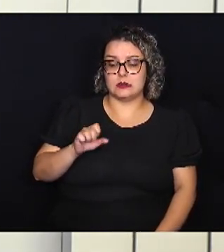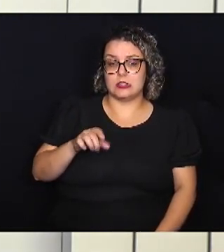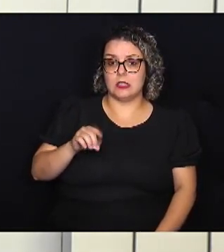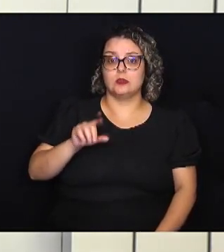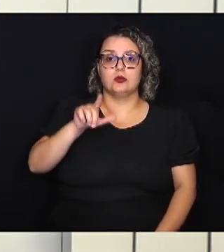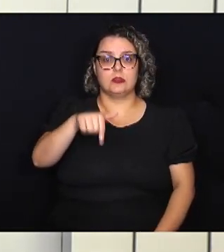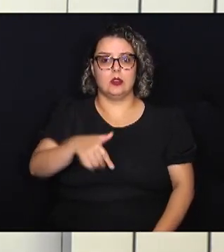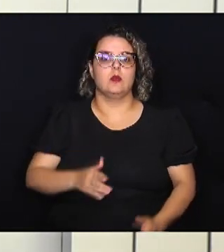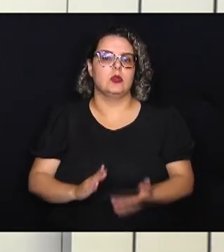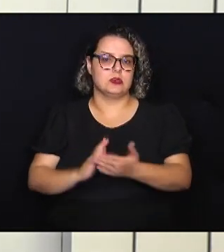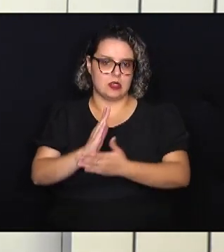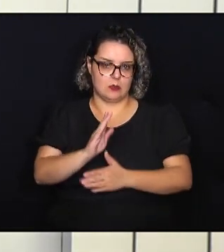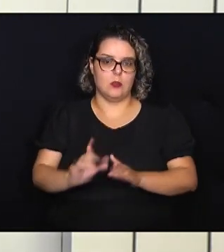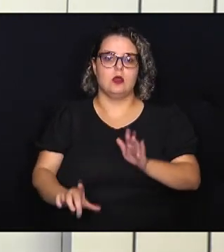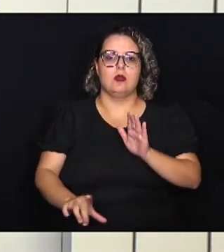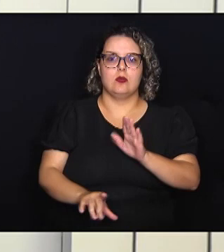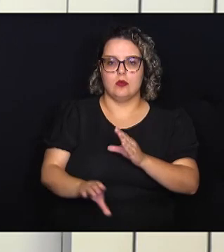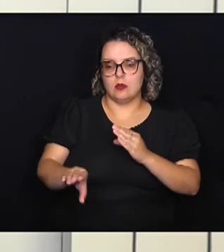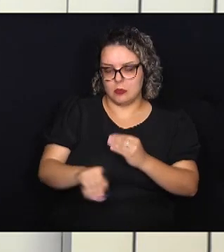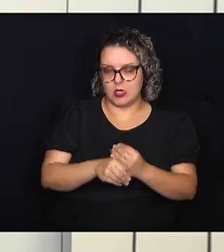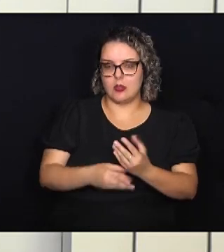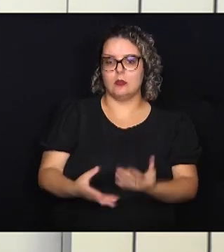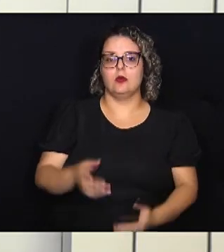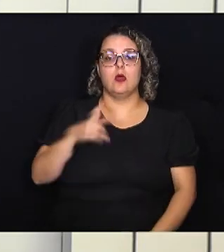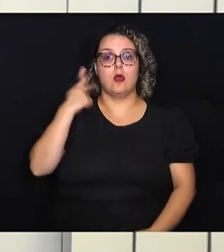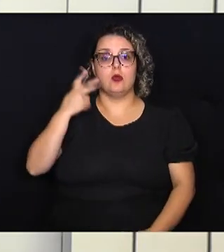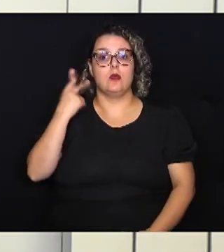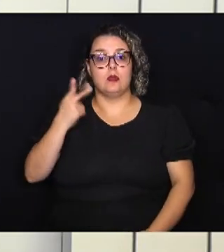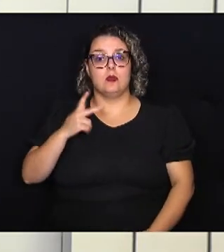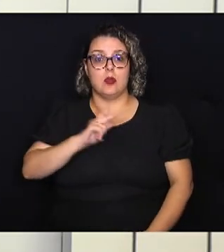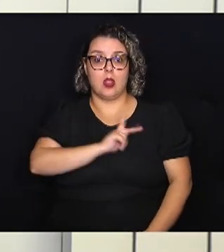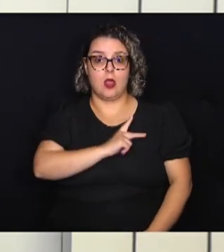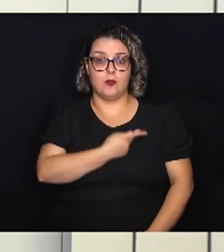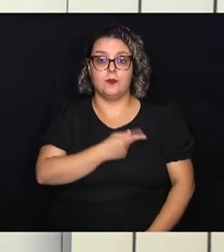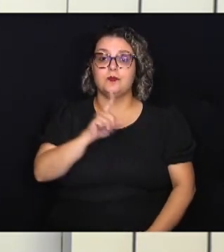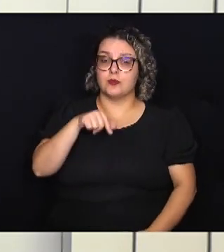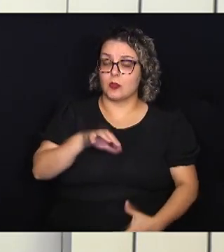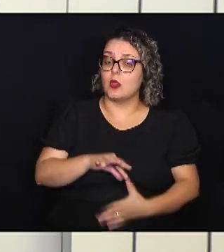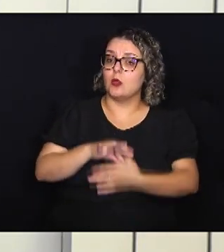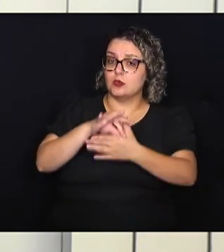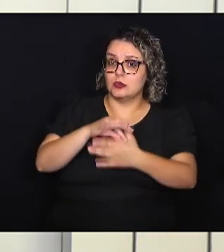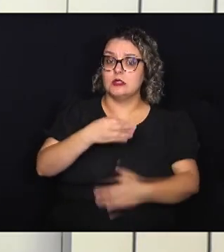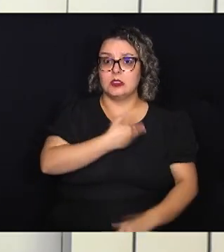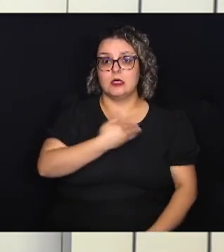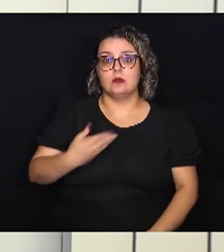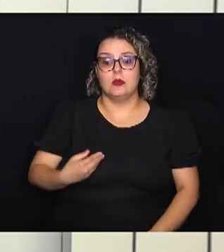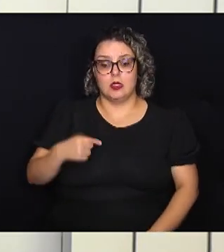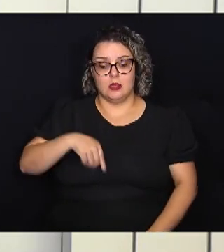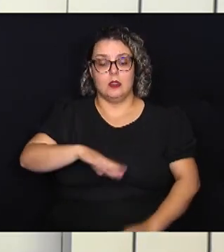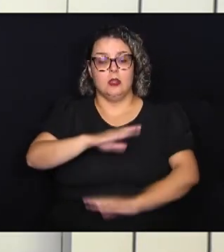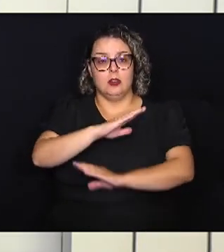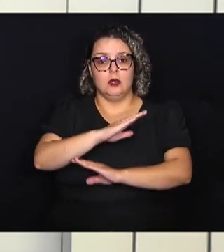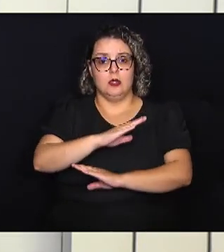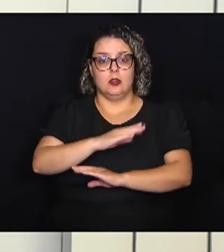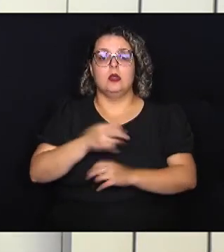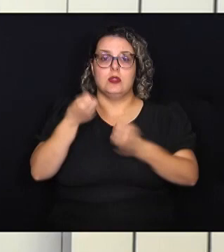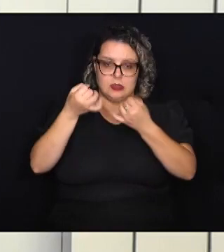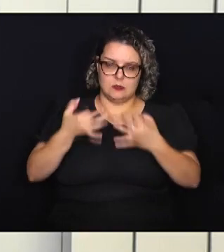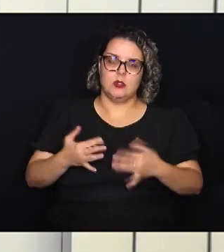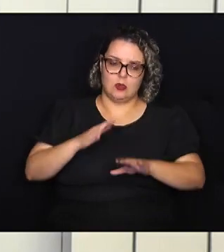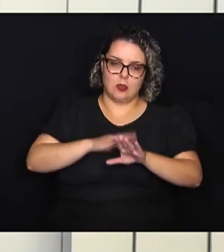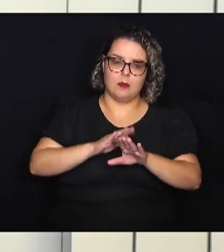à aprovação desta emenda. O vereador Paulo Haddad, que é o líder de governo aqui na Câmara, justificou a